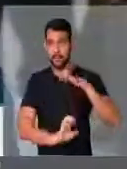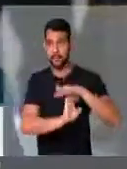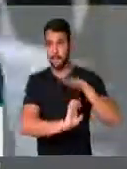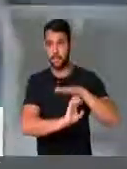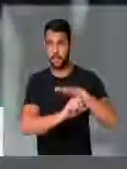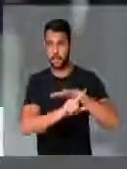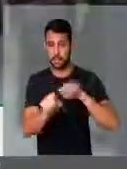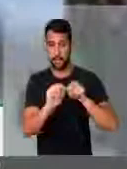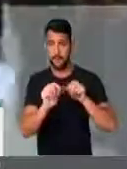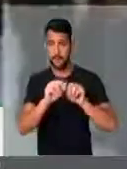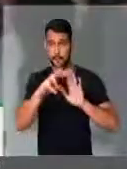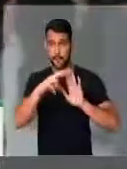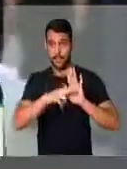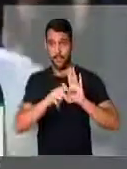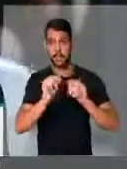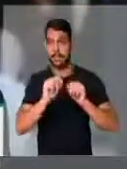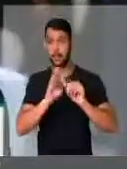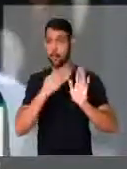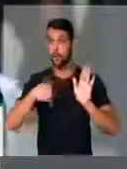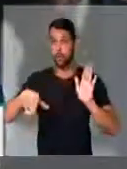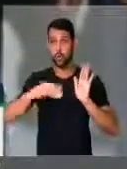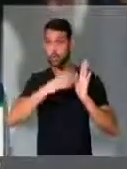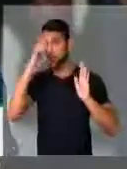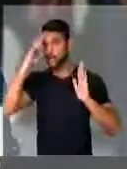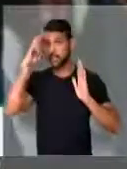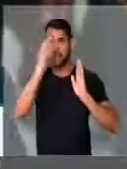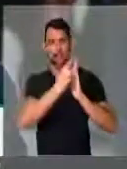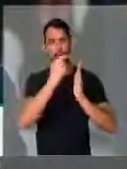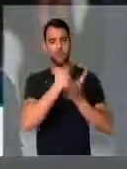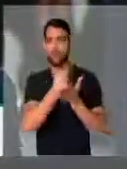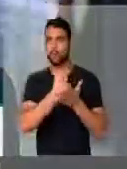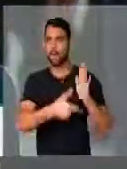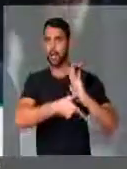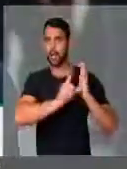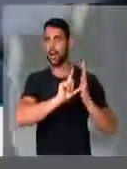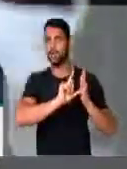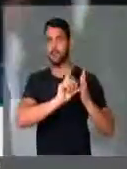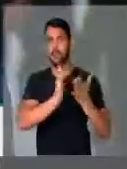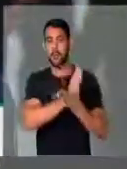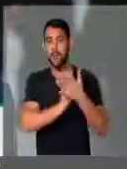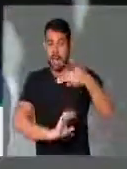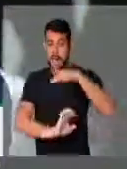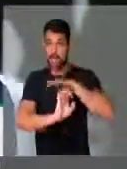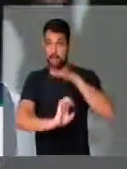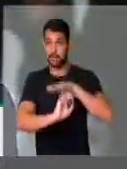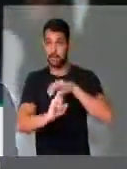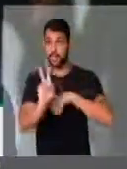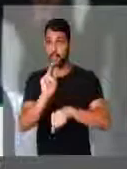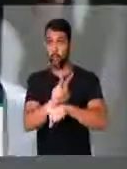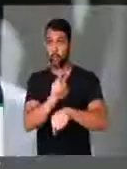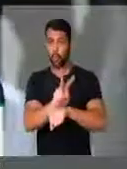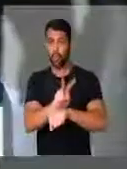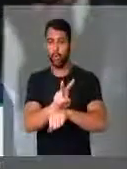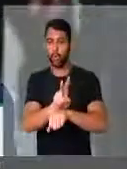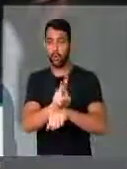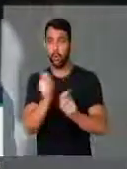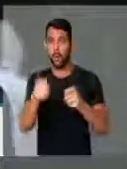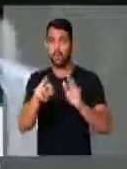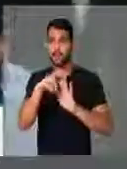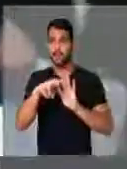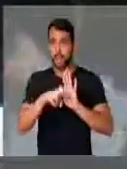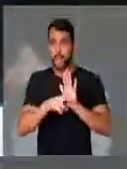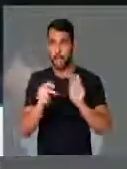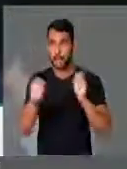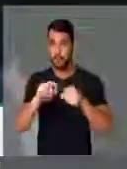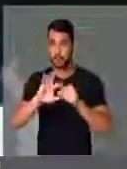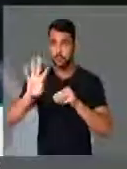concessionárias, não foram completamente observadas. Elas não cuidaram de que as condicionantes